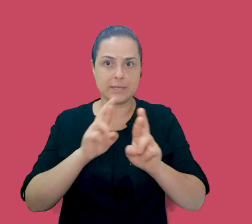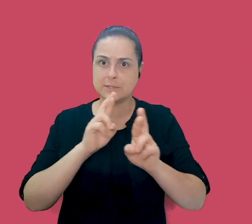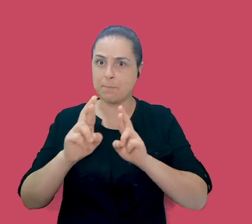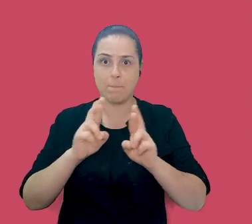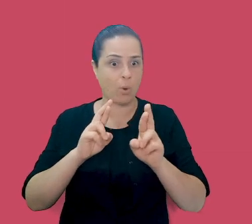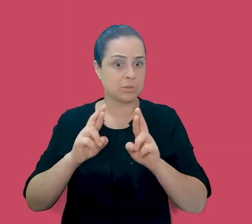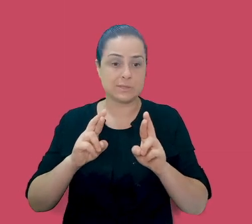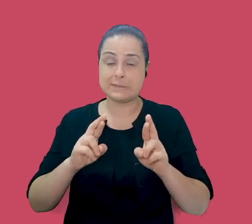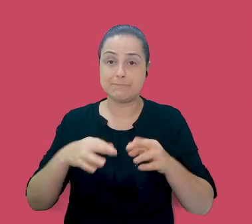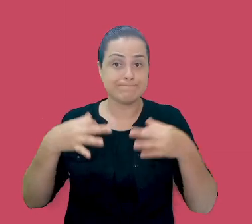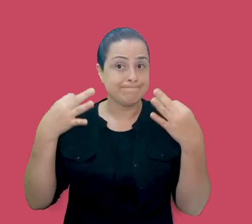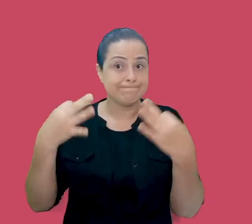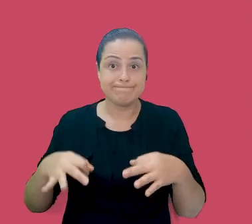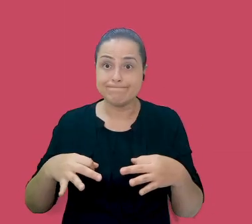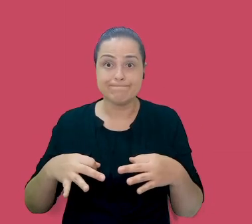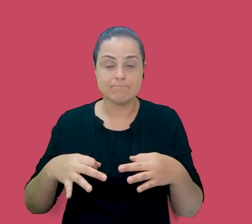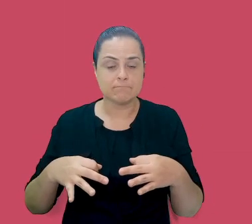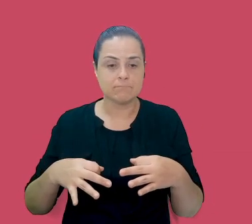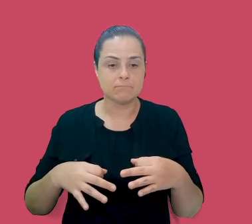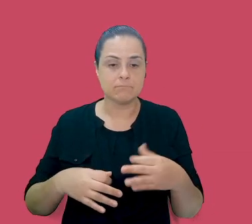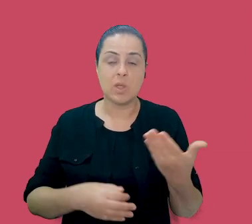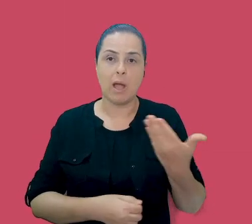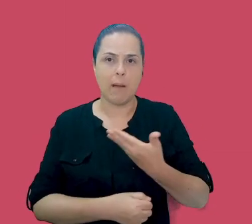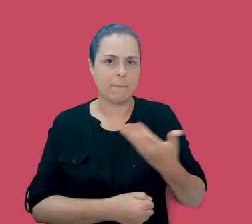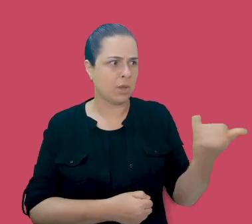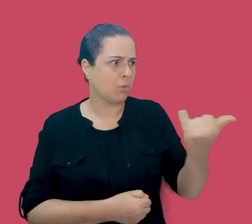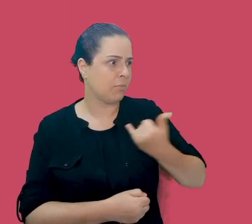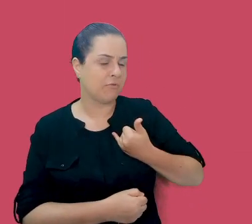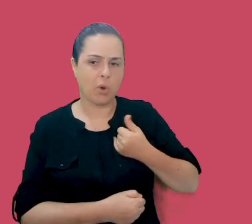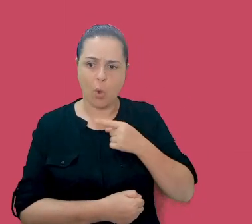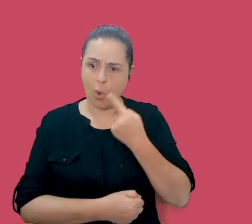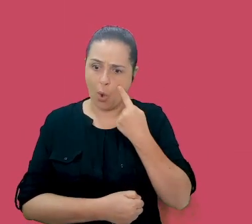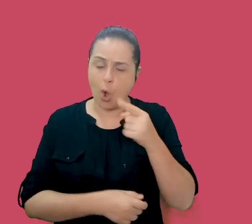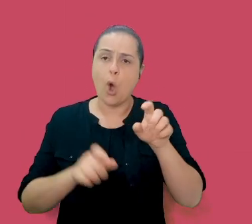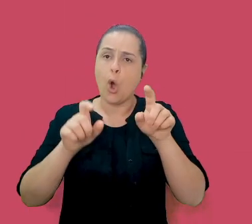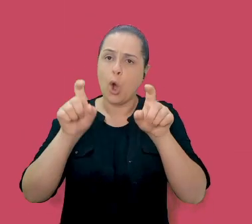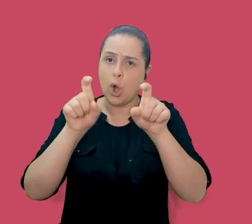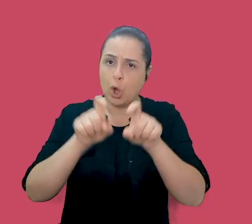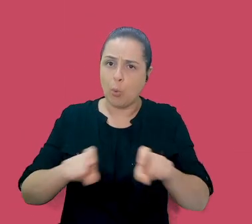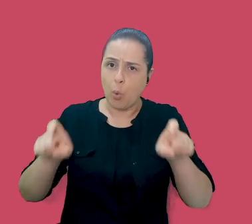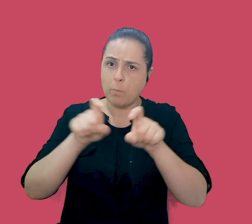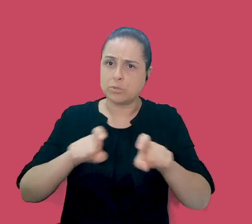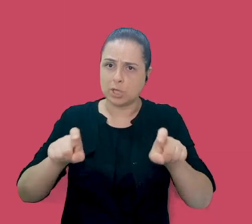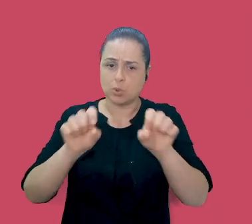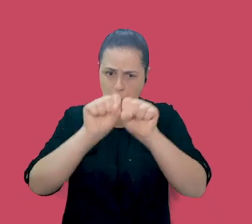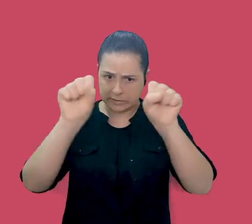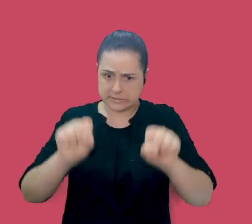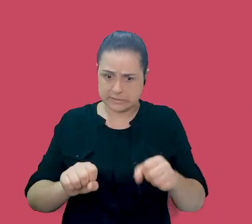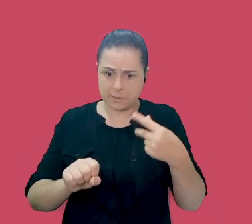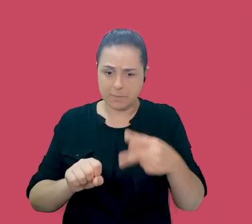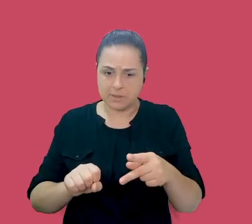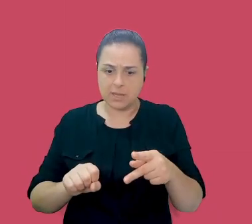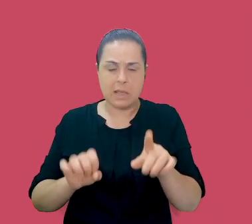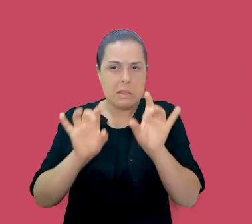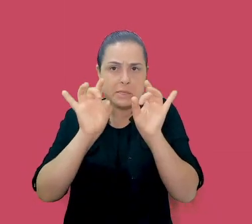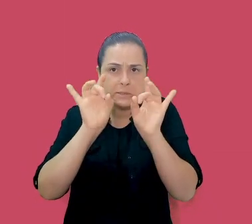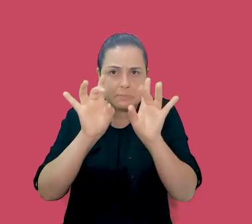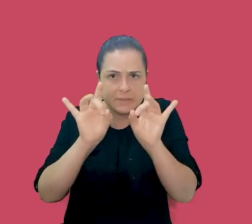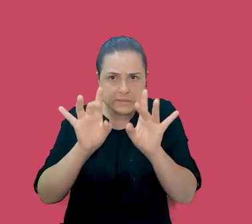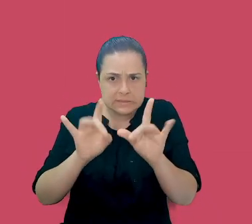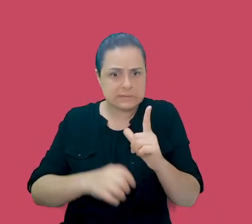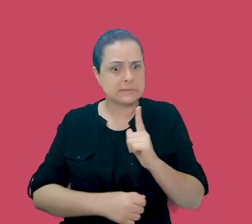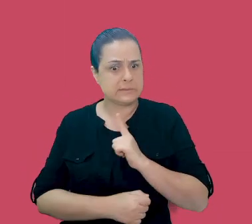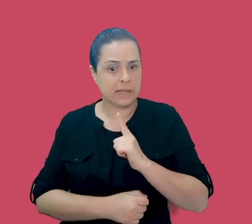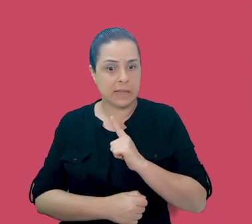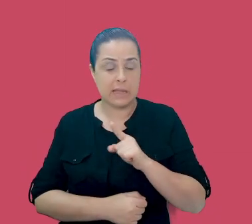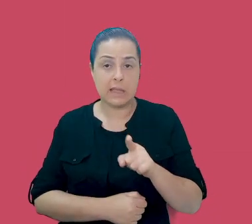especialistas da coisa. E aí um amigo meu falou assim, isso aqui é um sistema especialista. Né? Porque, na verdade, ele não está aprendendo com o que você